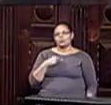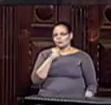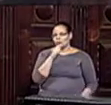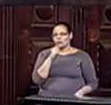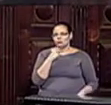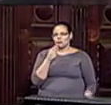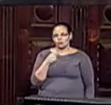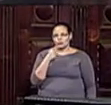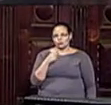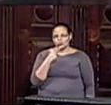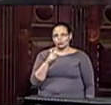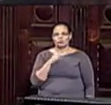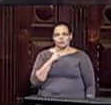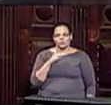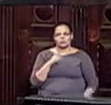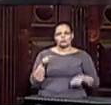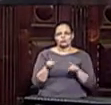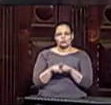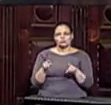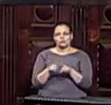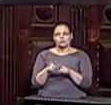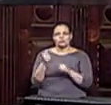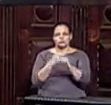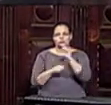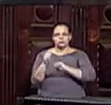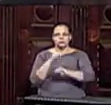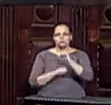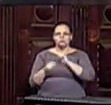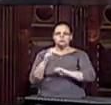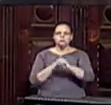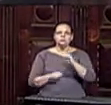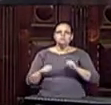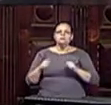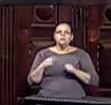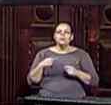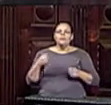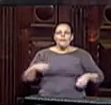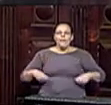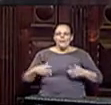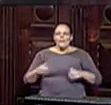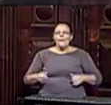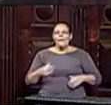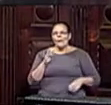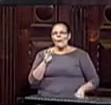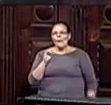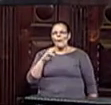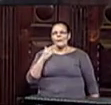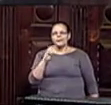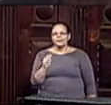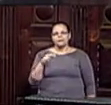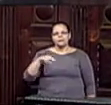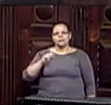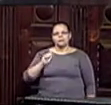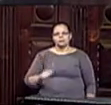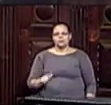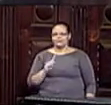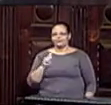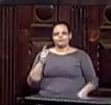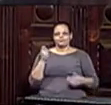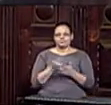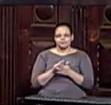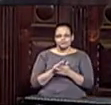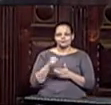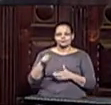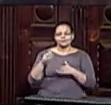nenhuma, haveria também uma economia no custeio da Força Nacional, que não teria que pagar as diárias a